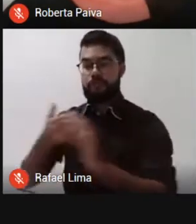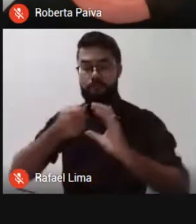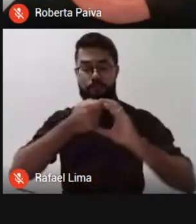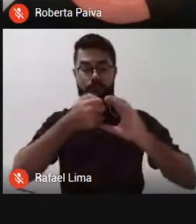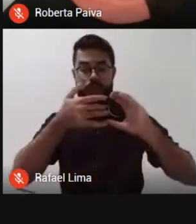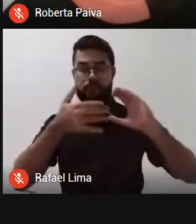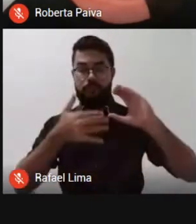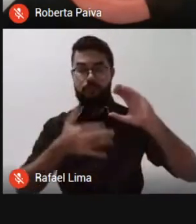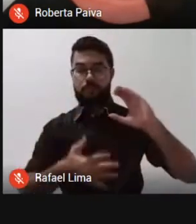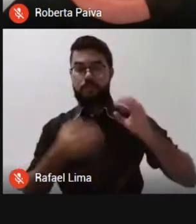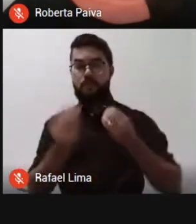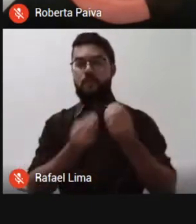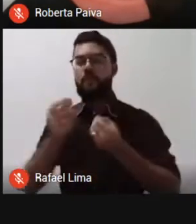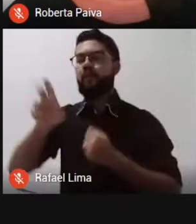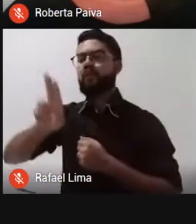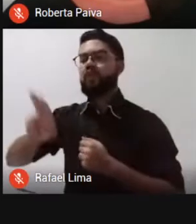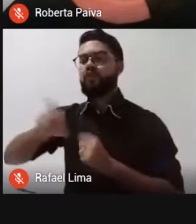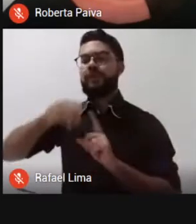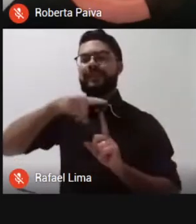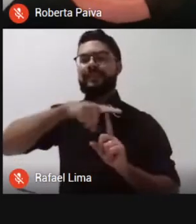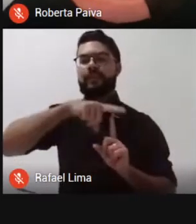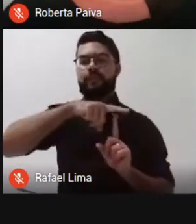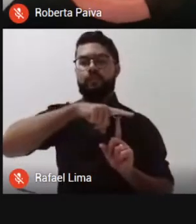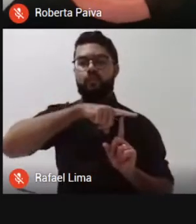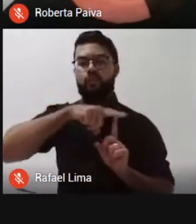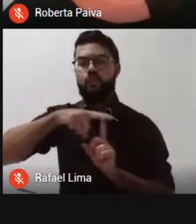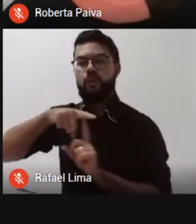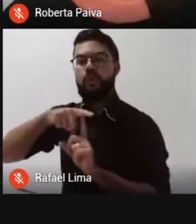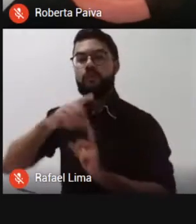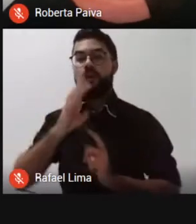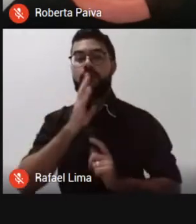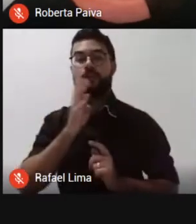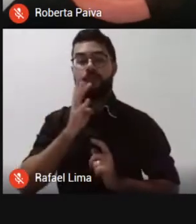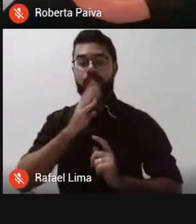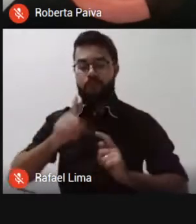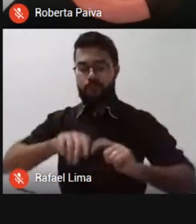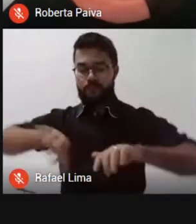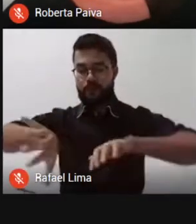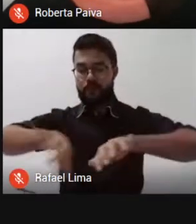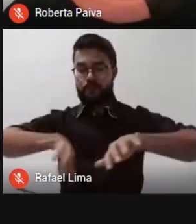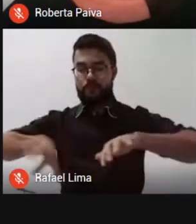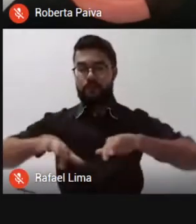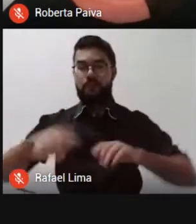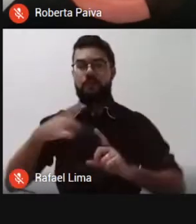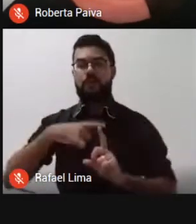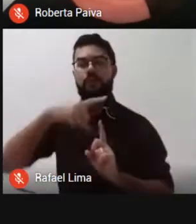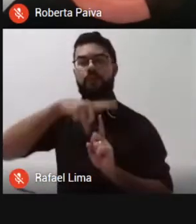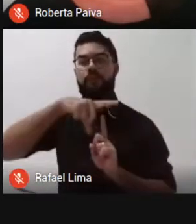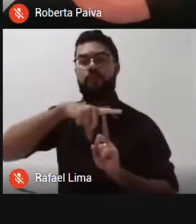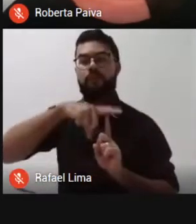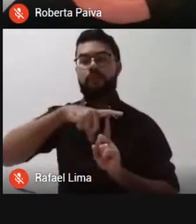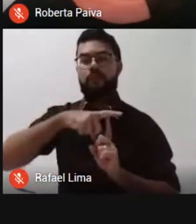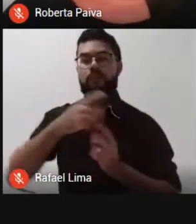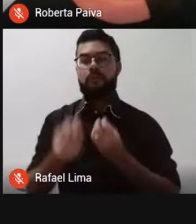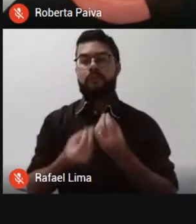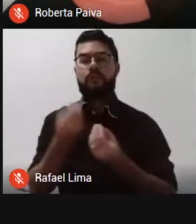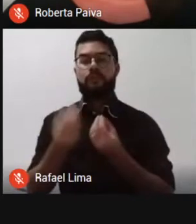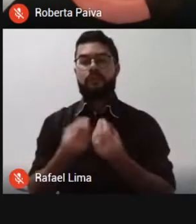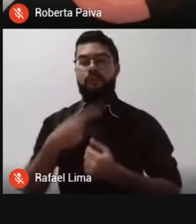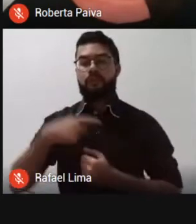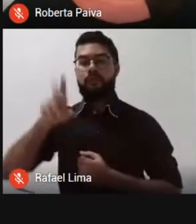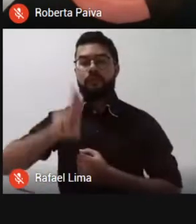uso da tipologia. Né? Ele vai reconhecer os afastamentos, ó, mudei uma tipologia ali para um outro tipo de uso, ele já